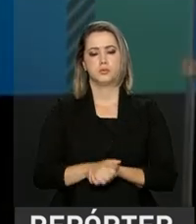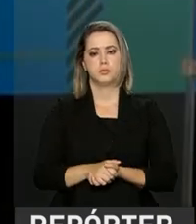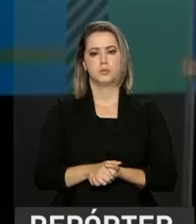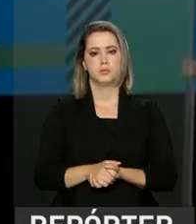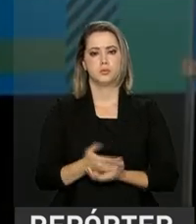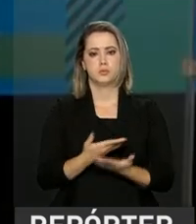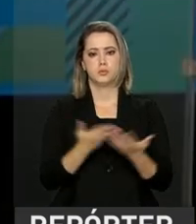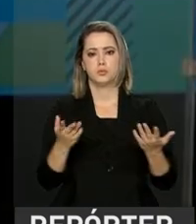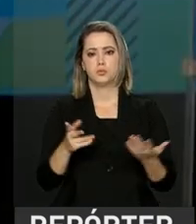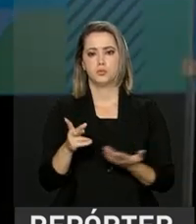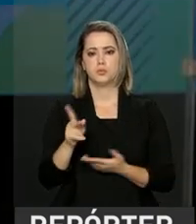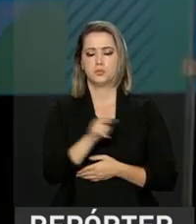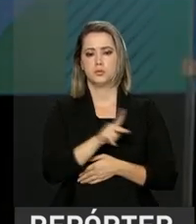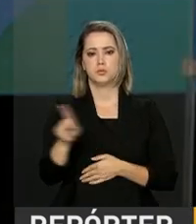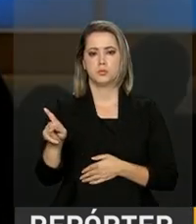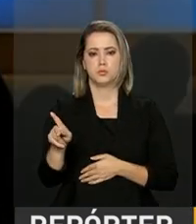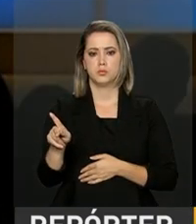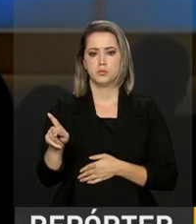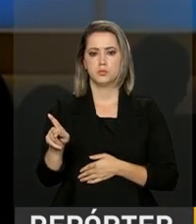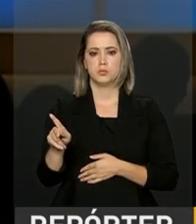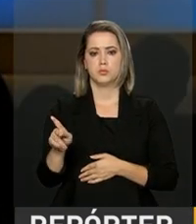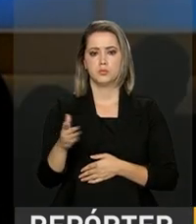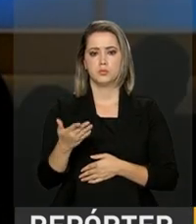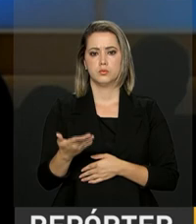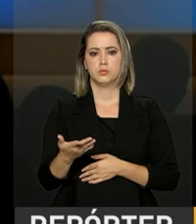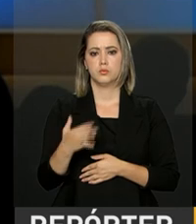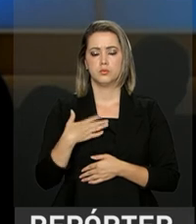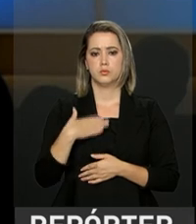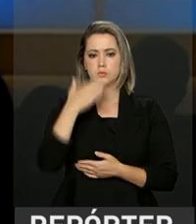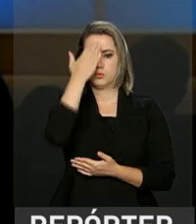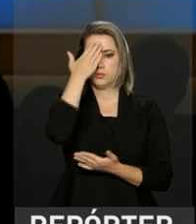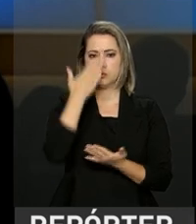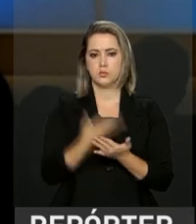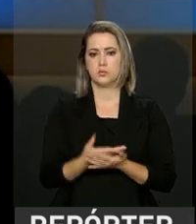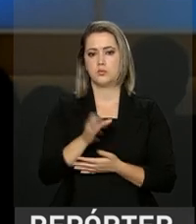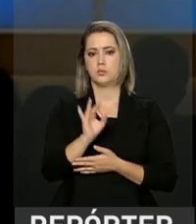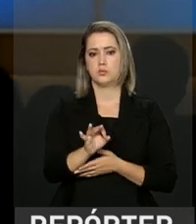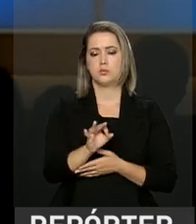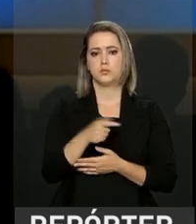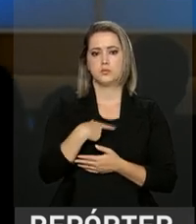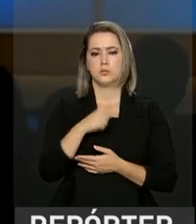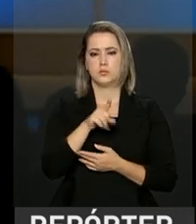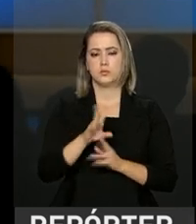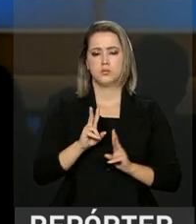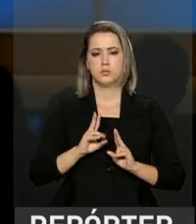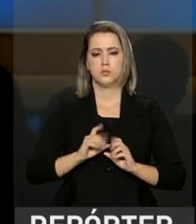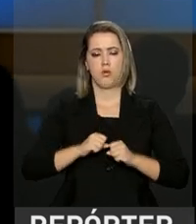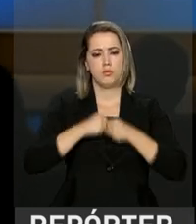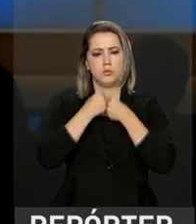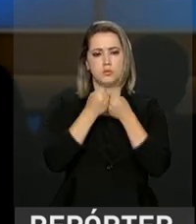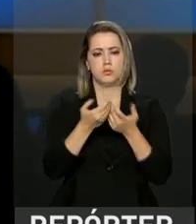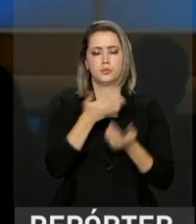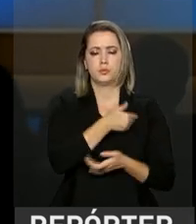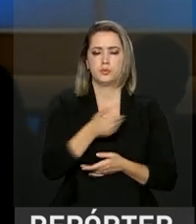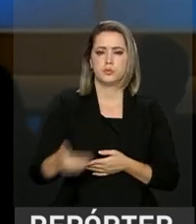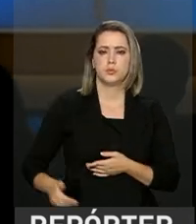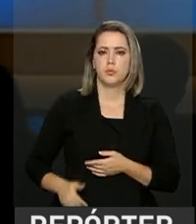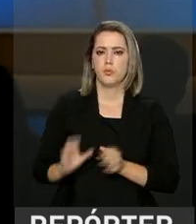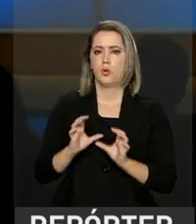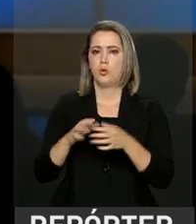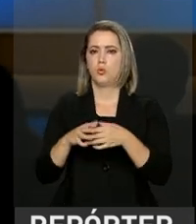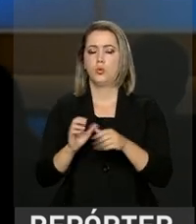Presidente, eu tenho certeza de que, mercê desses esforços do governo e do